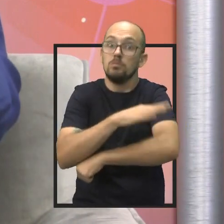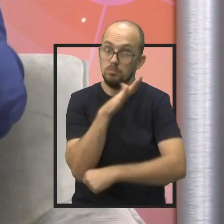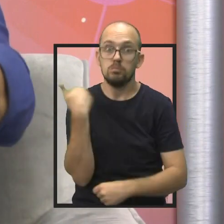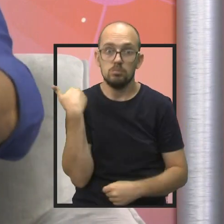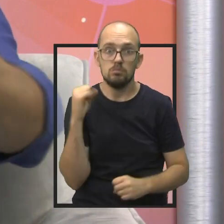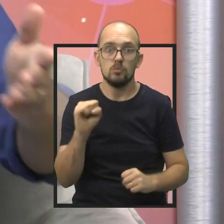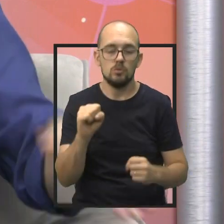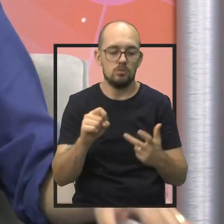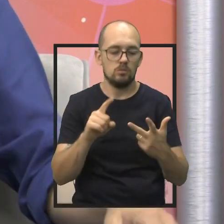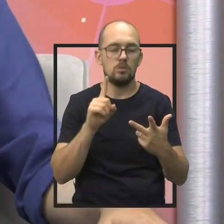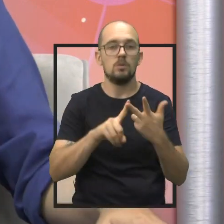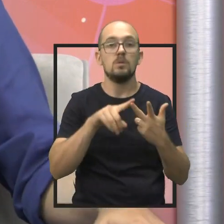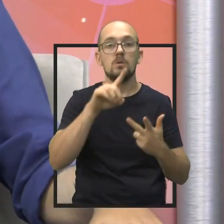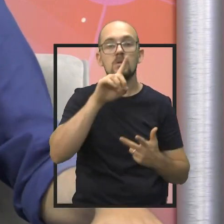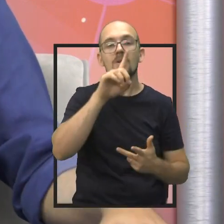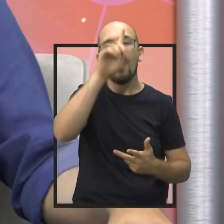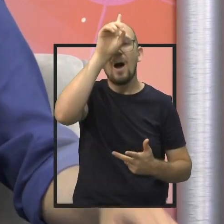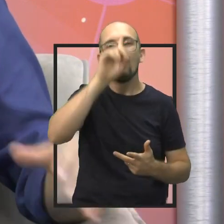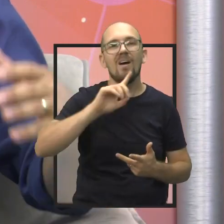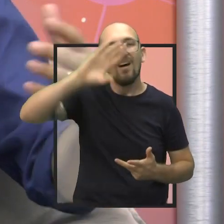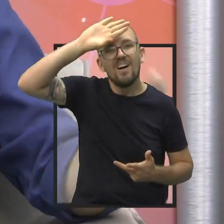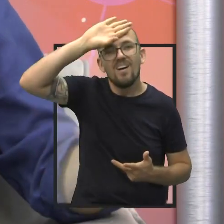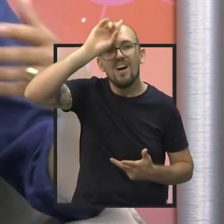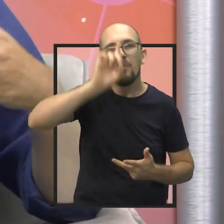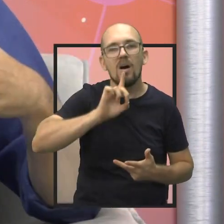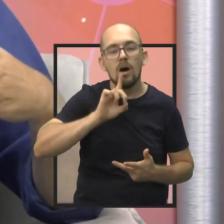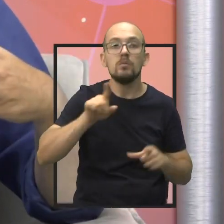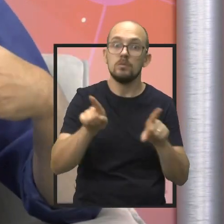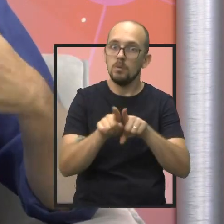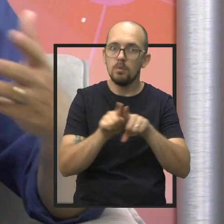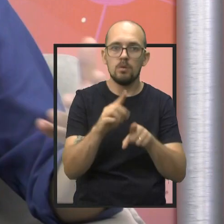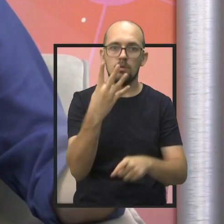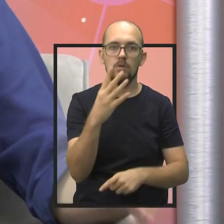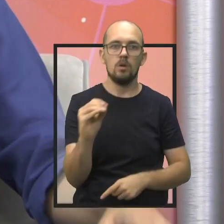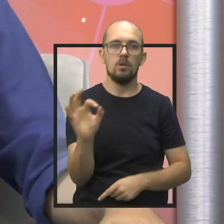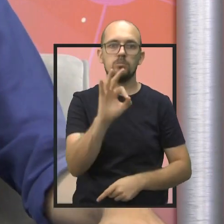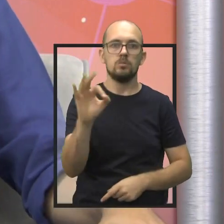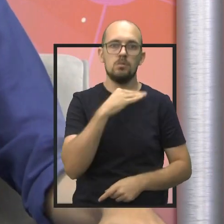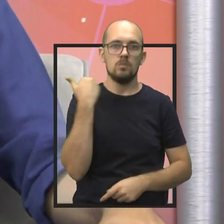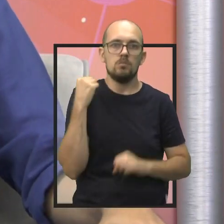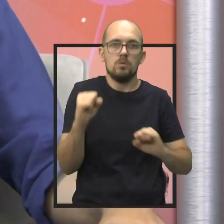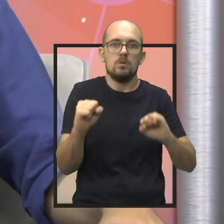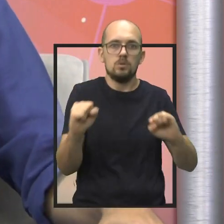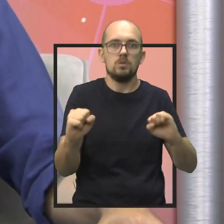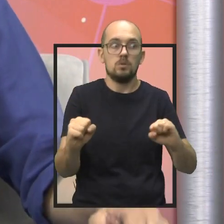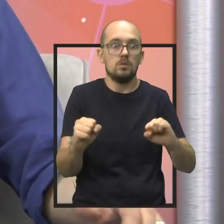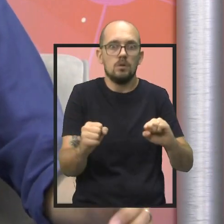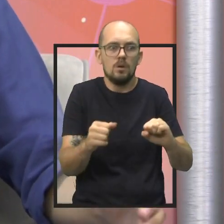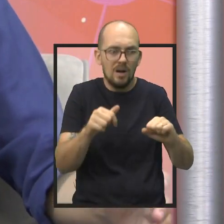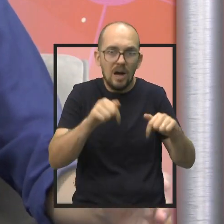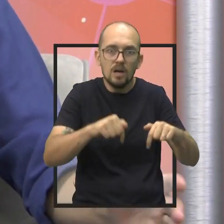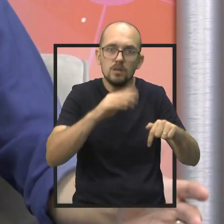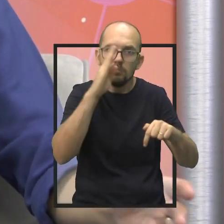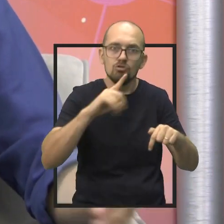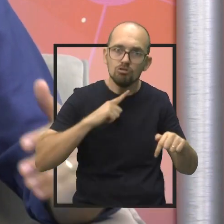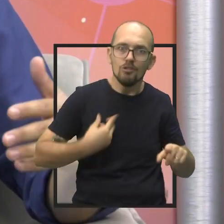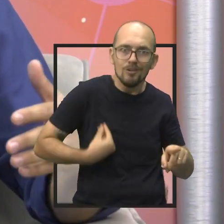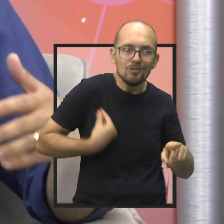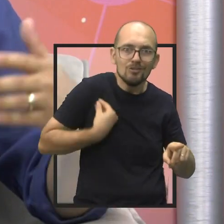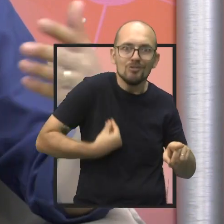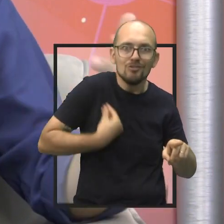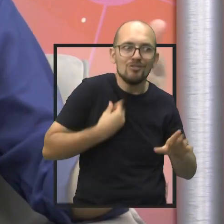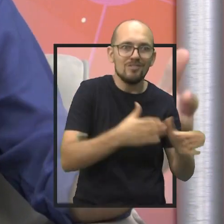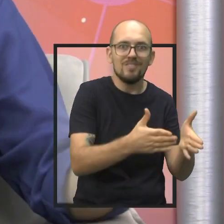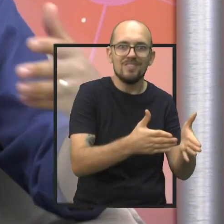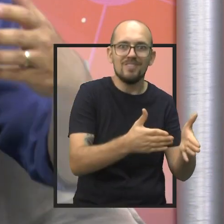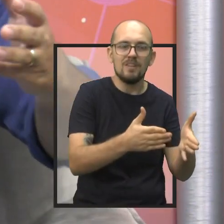amarela, que chega até 40%. Então, são doenças que estão próximas, né, que a gente tem que ter